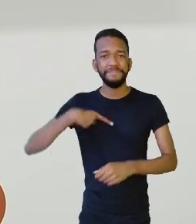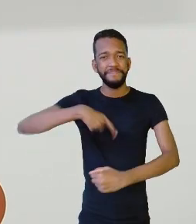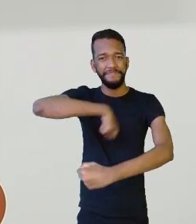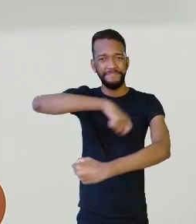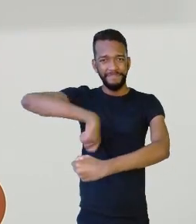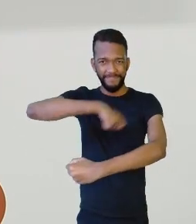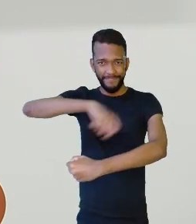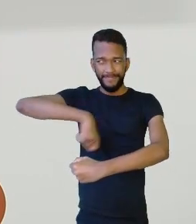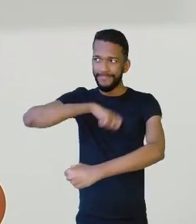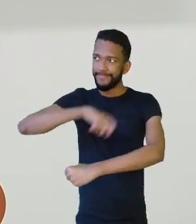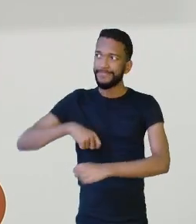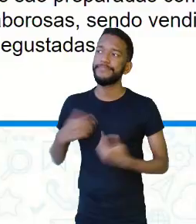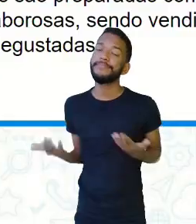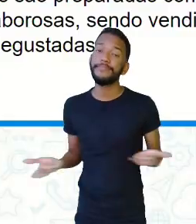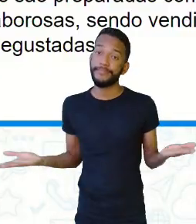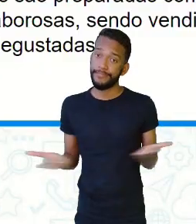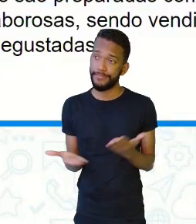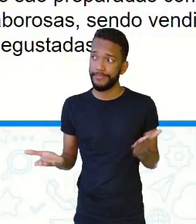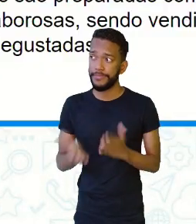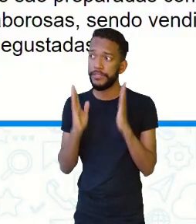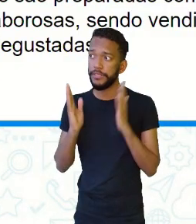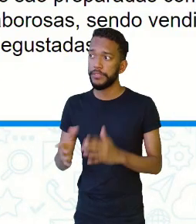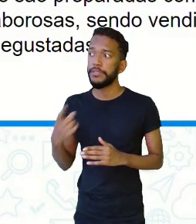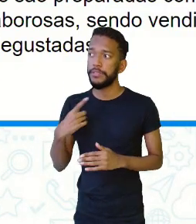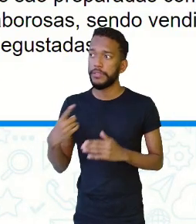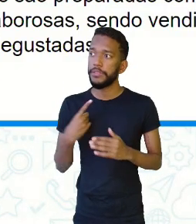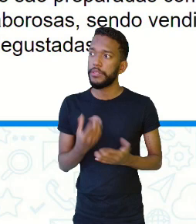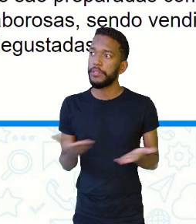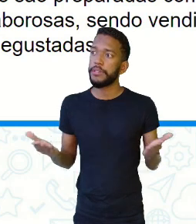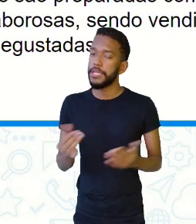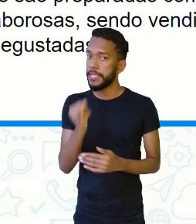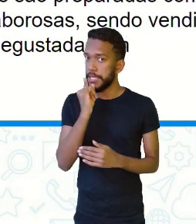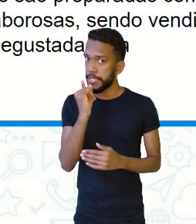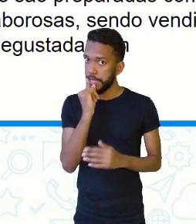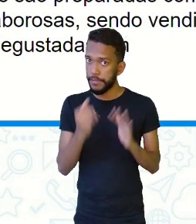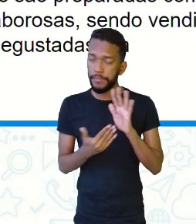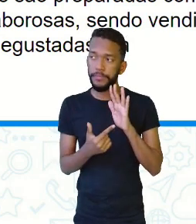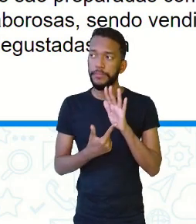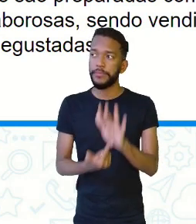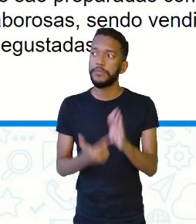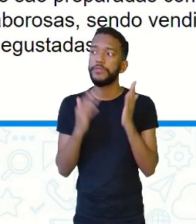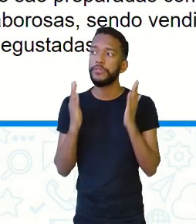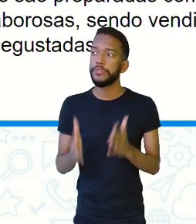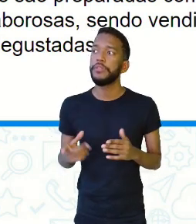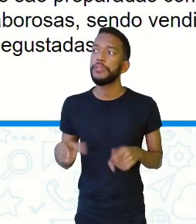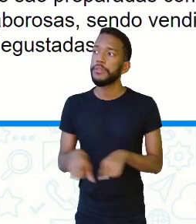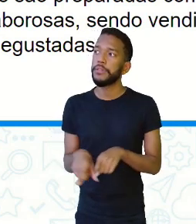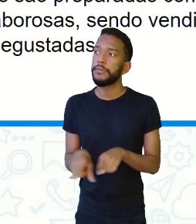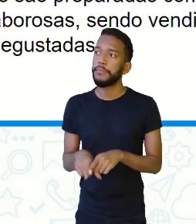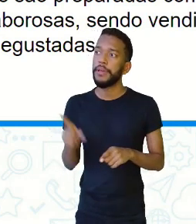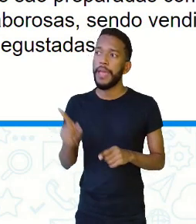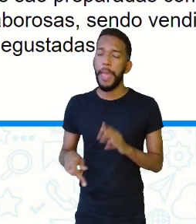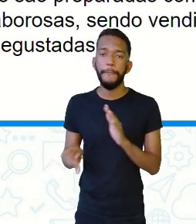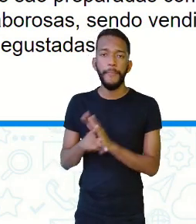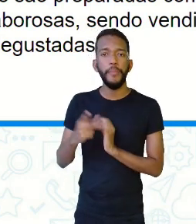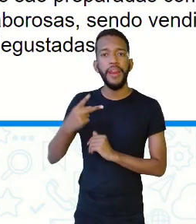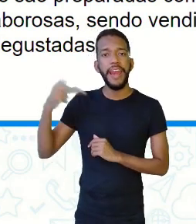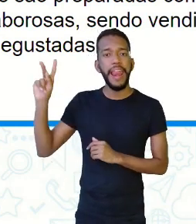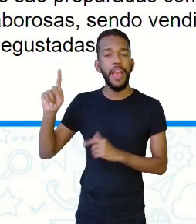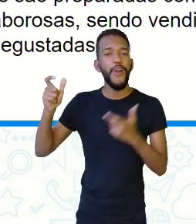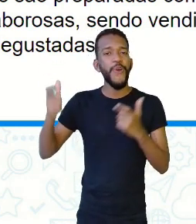culinária. Mais do que nunca, né? Nós temos um exemplo aqui. E a culinária baiana é o